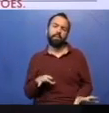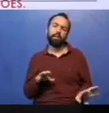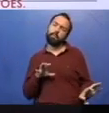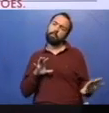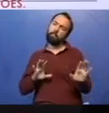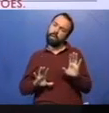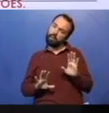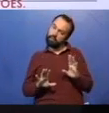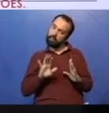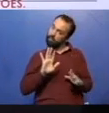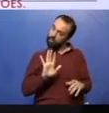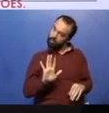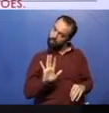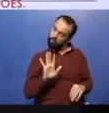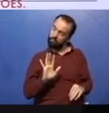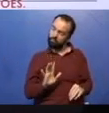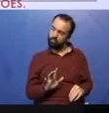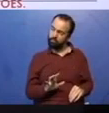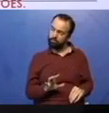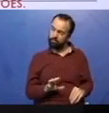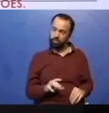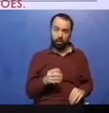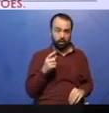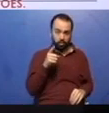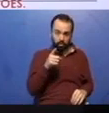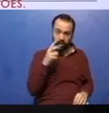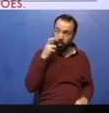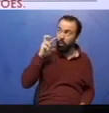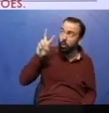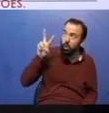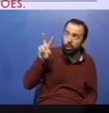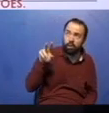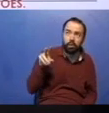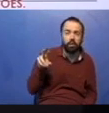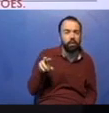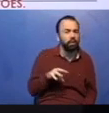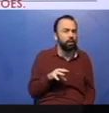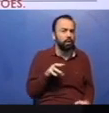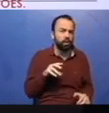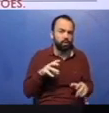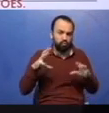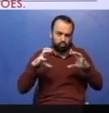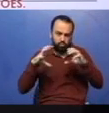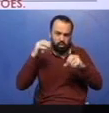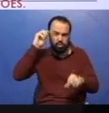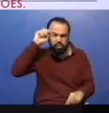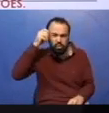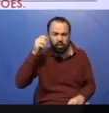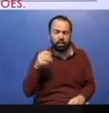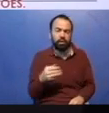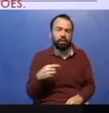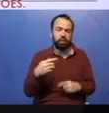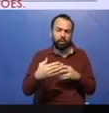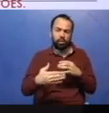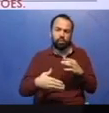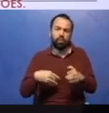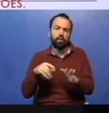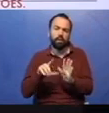para o céu e falou assim, nossa, vai vir aquela chuva, e aí passa um tempo, você fica aguardando a